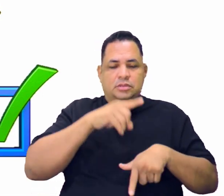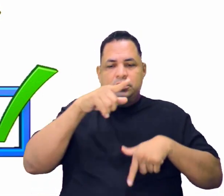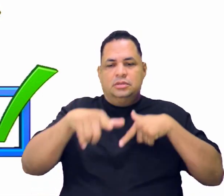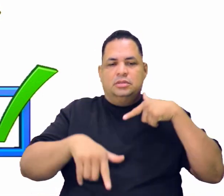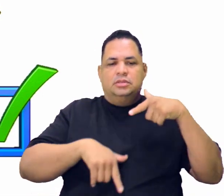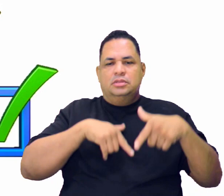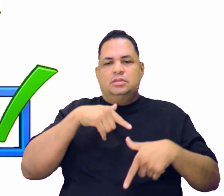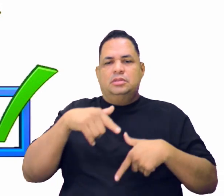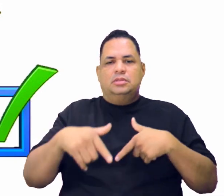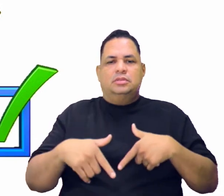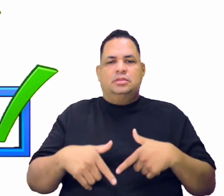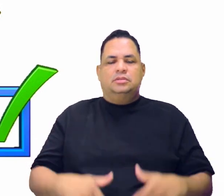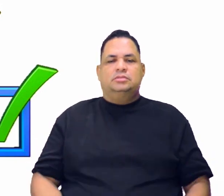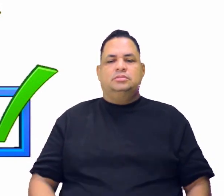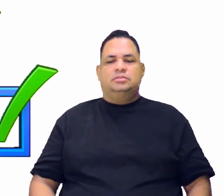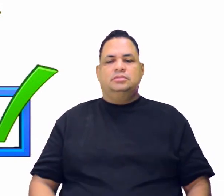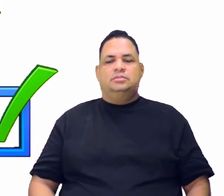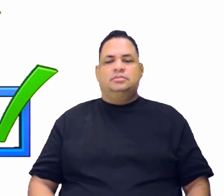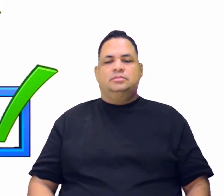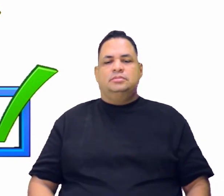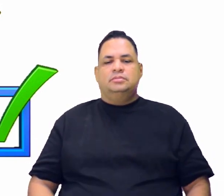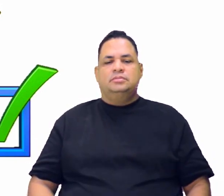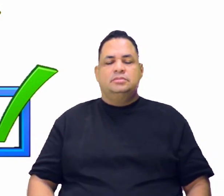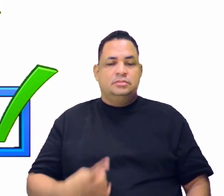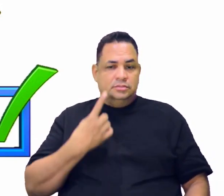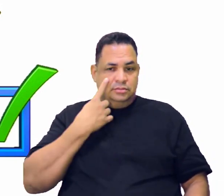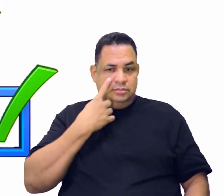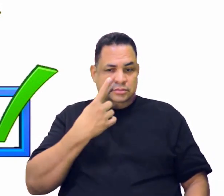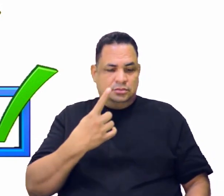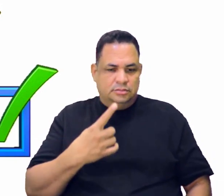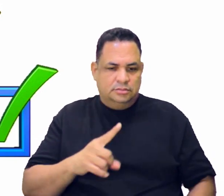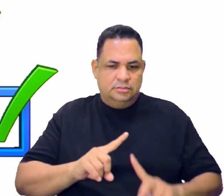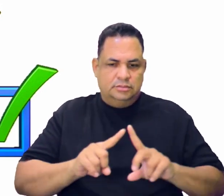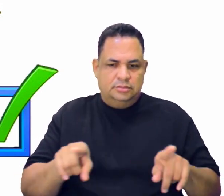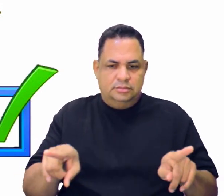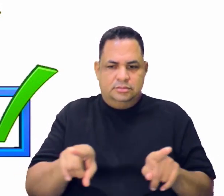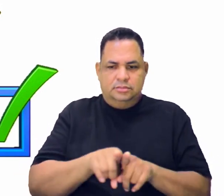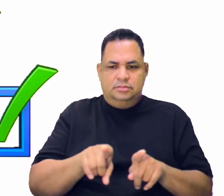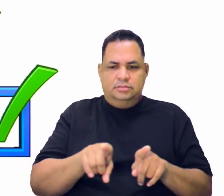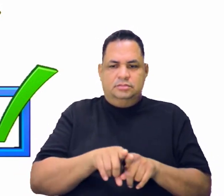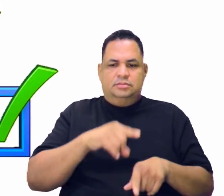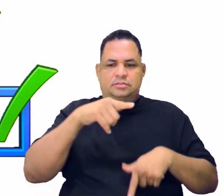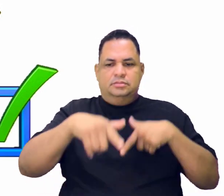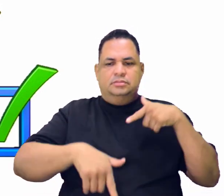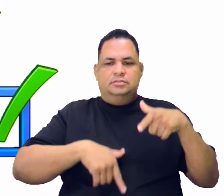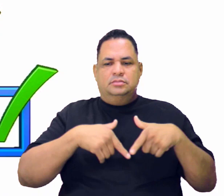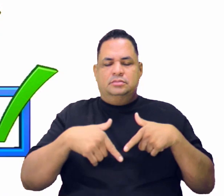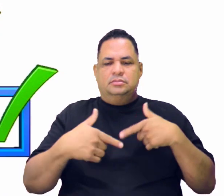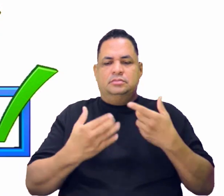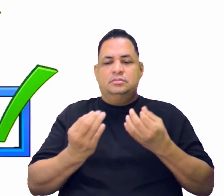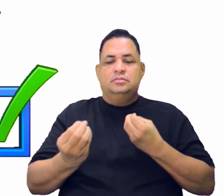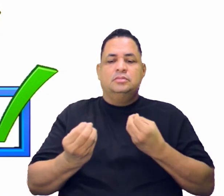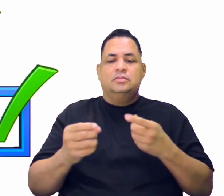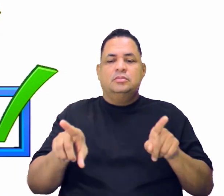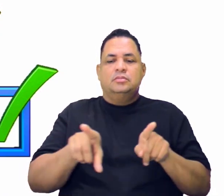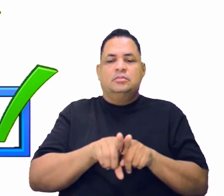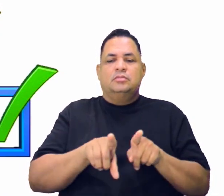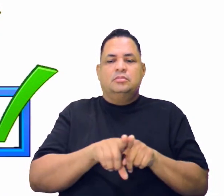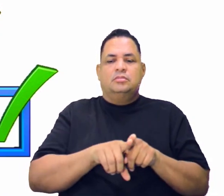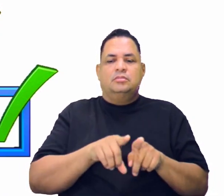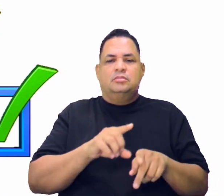mas também trabalha. Viu só? Mas também trabalha. Como